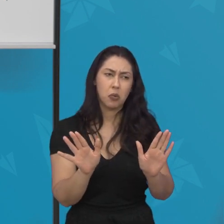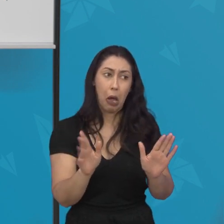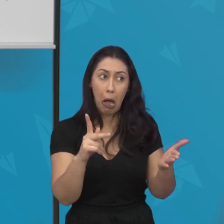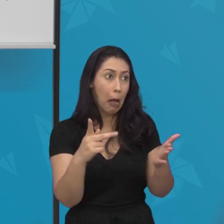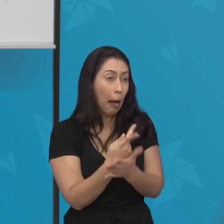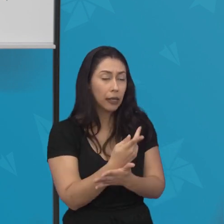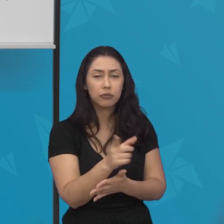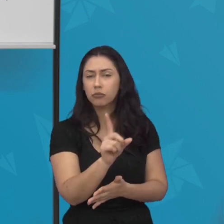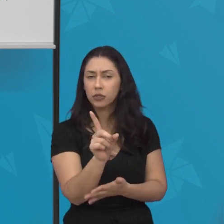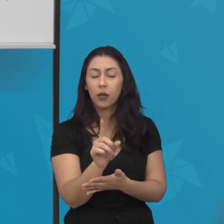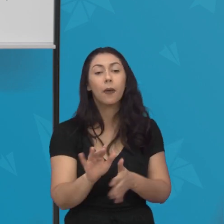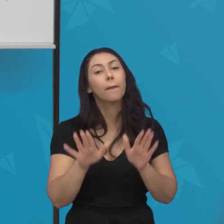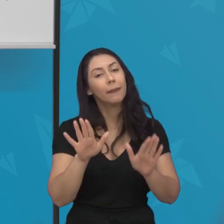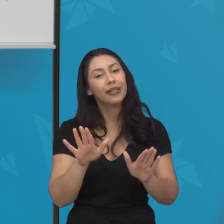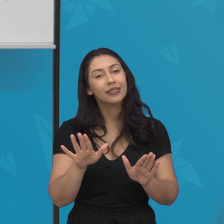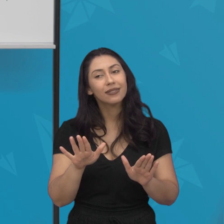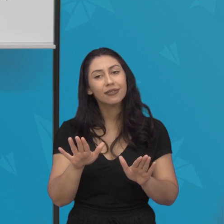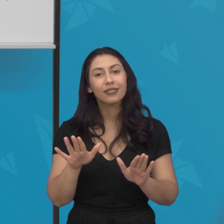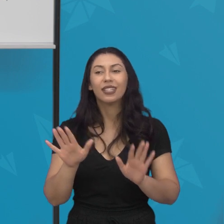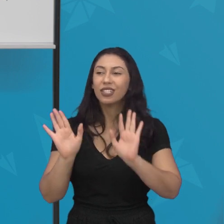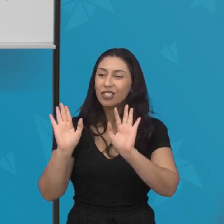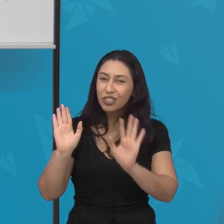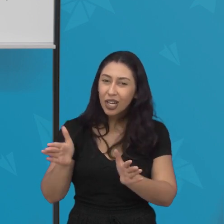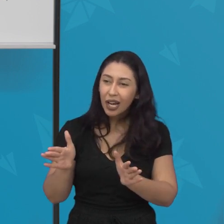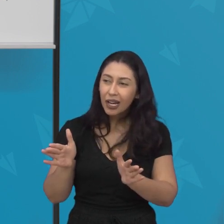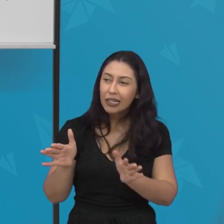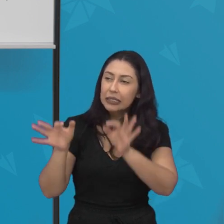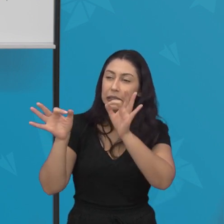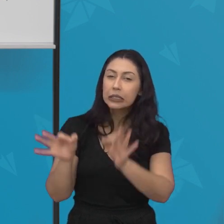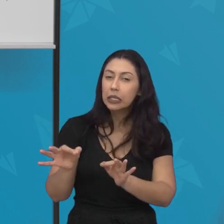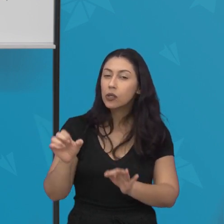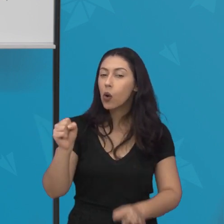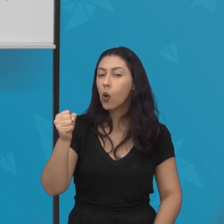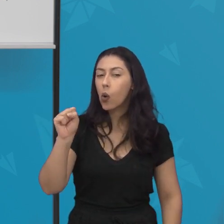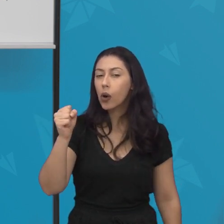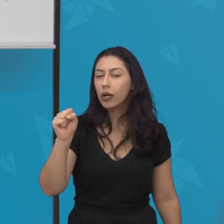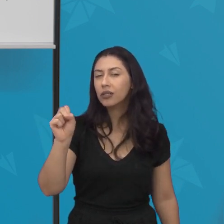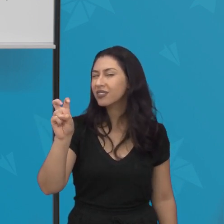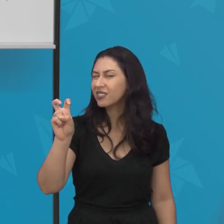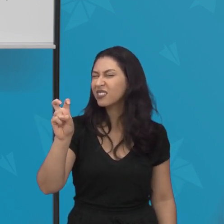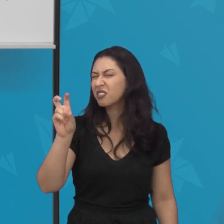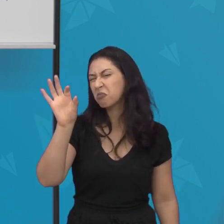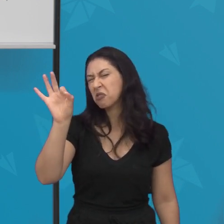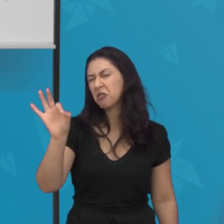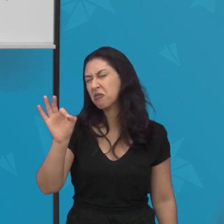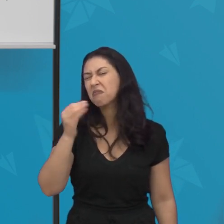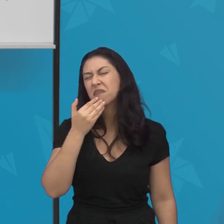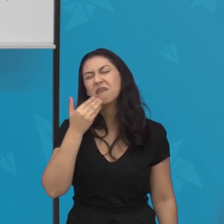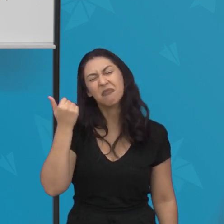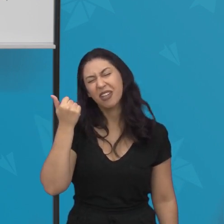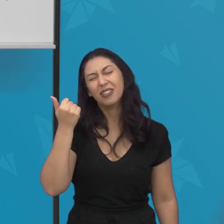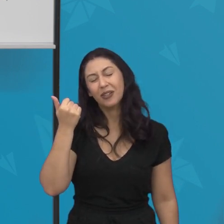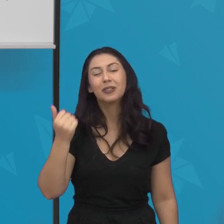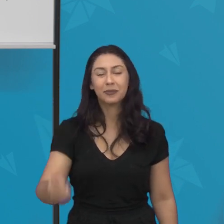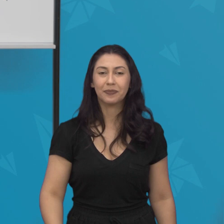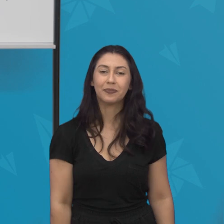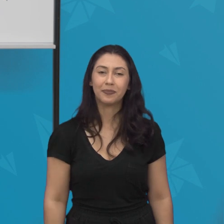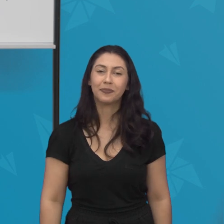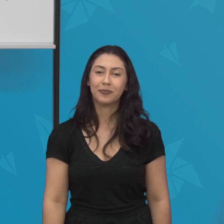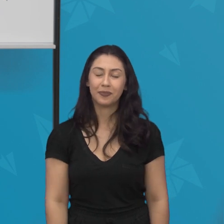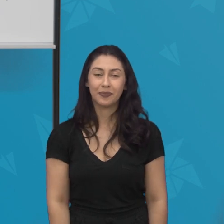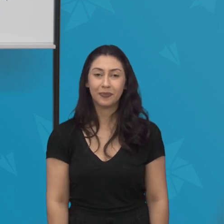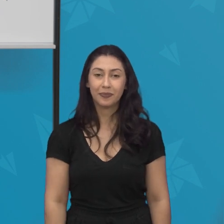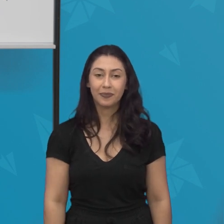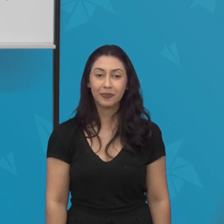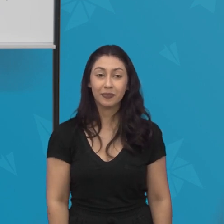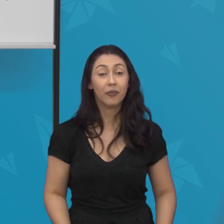considerar errado, né? Só que ele realmente, como falei, se tiver num dia de bom humor, é melhor que ele encontre um valor redondo inteiro. Tudo